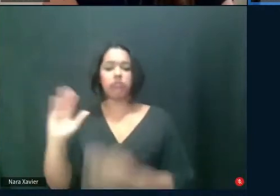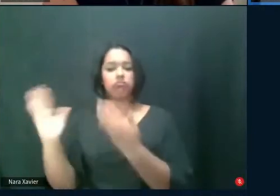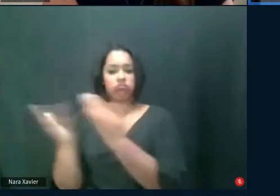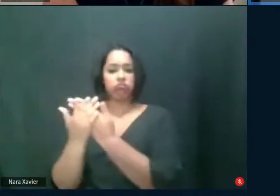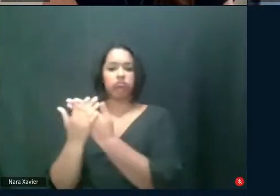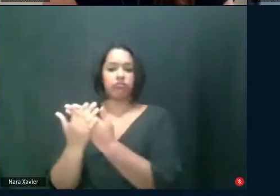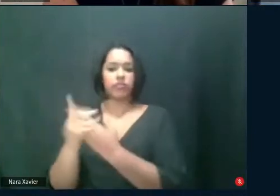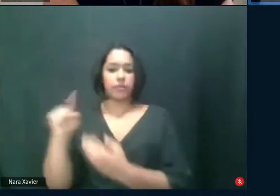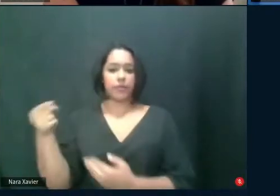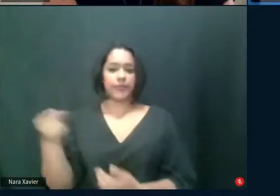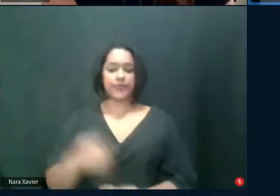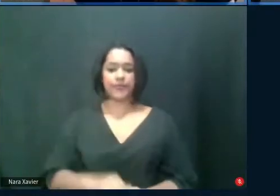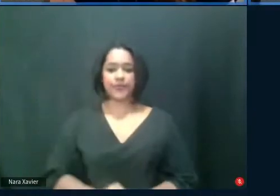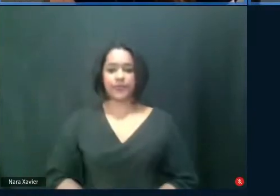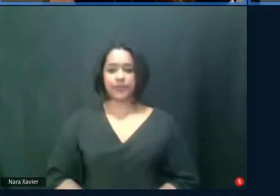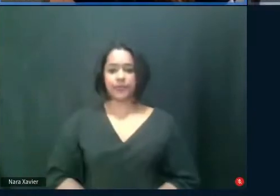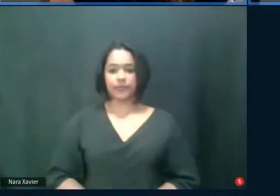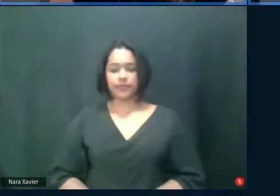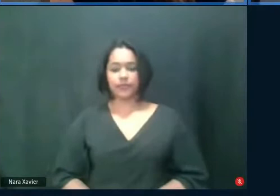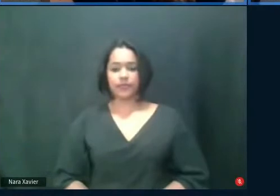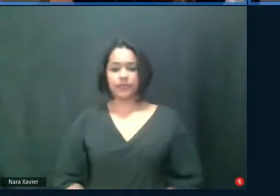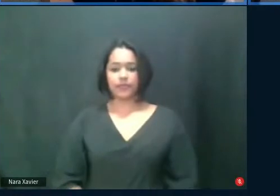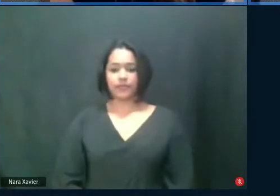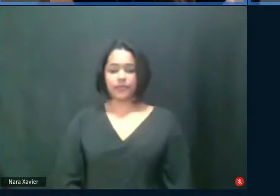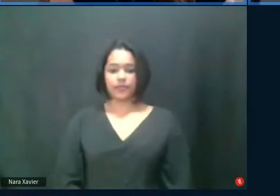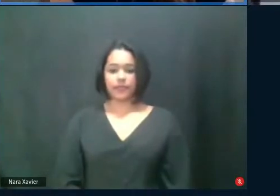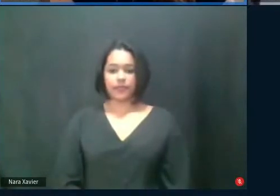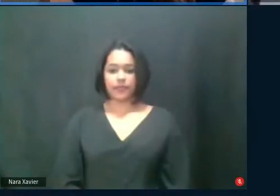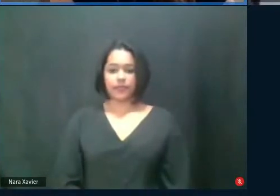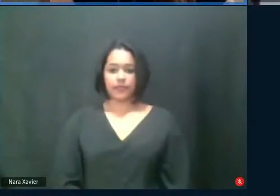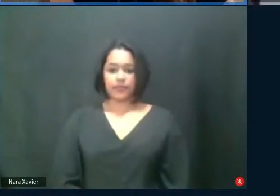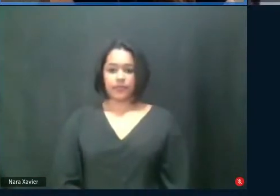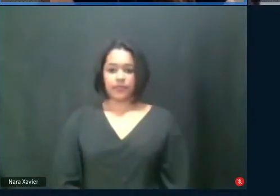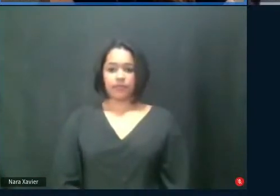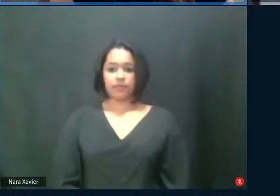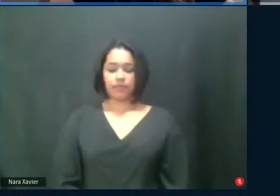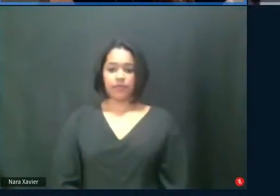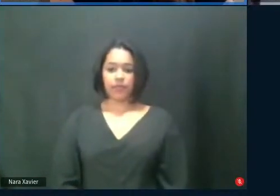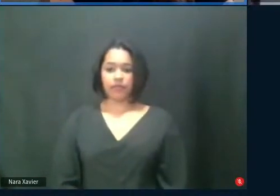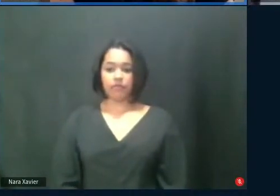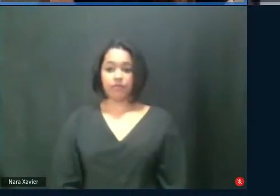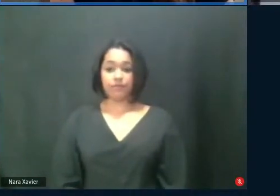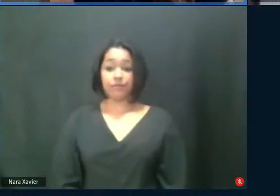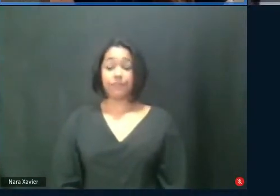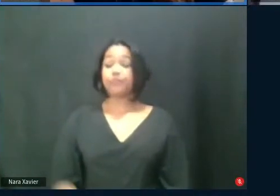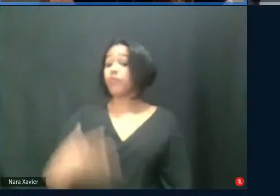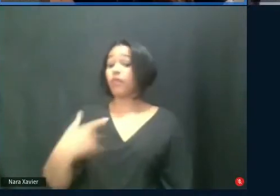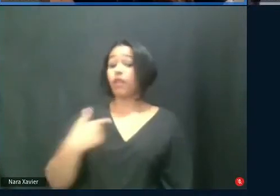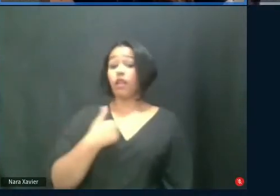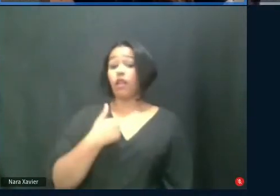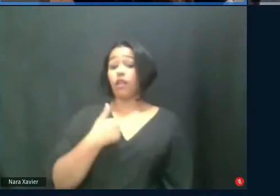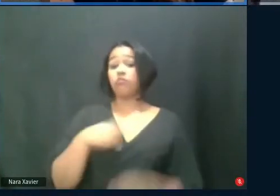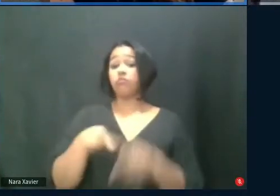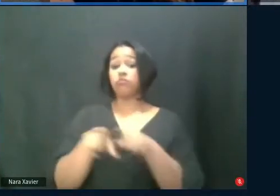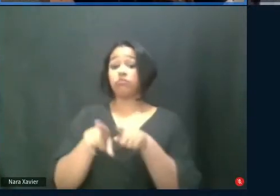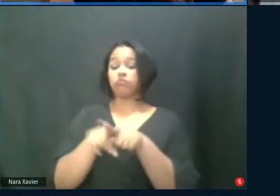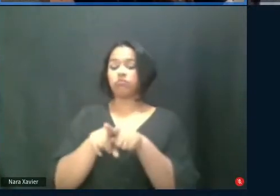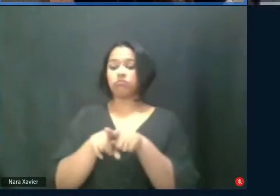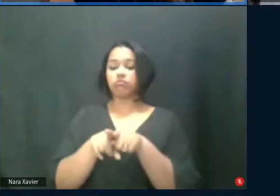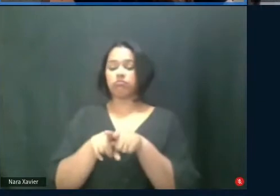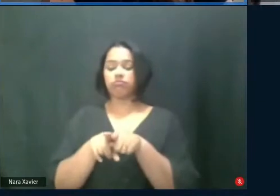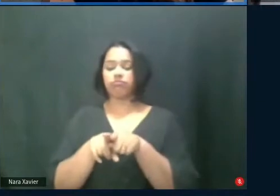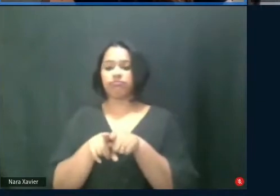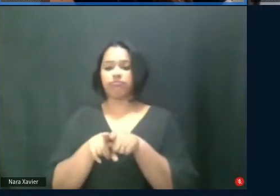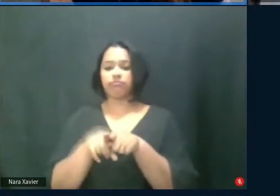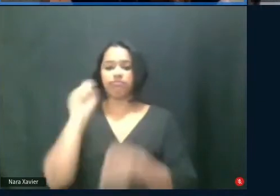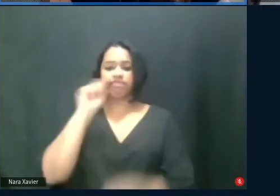apêndice. Eu falei aqui também em